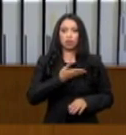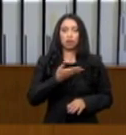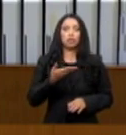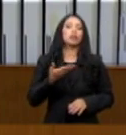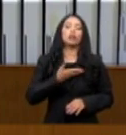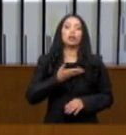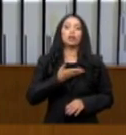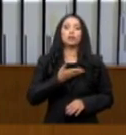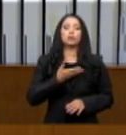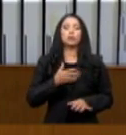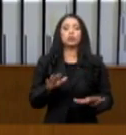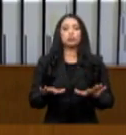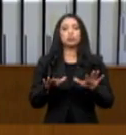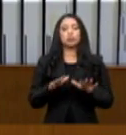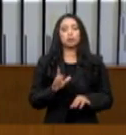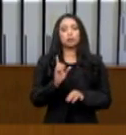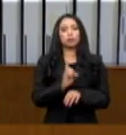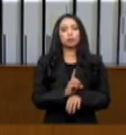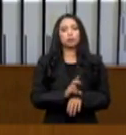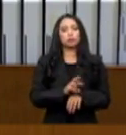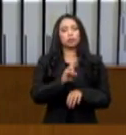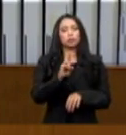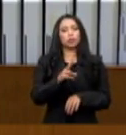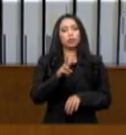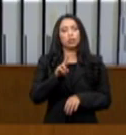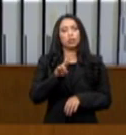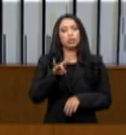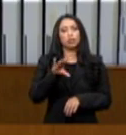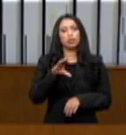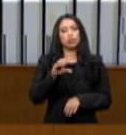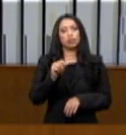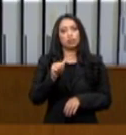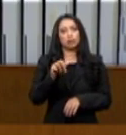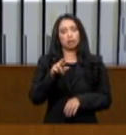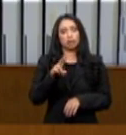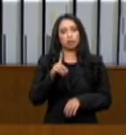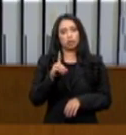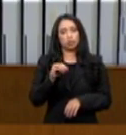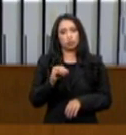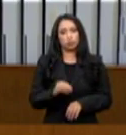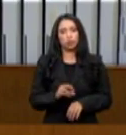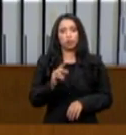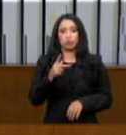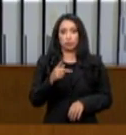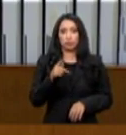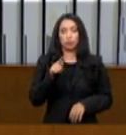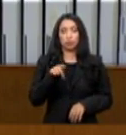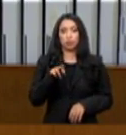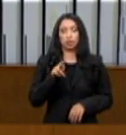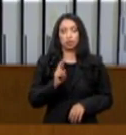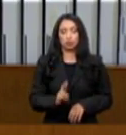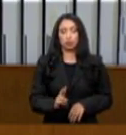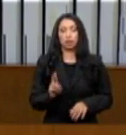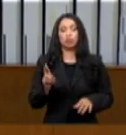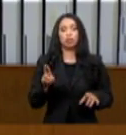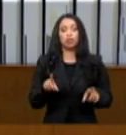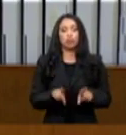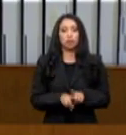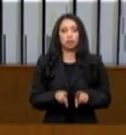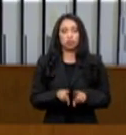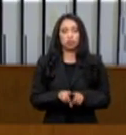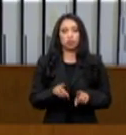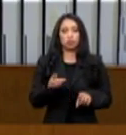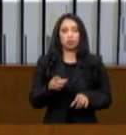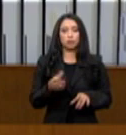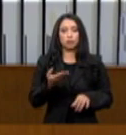Dr. Ricardo Nasser Seffer, Procurador-Geral do Estado. Pelo amicus curiae, Frente Nacional